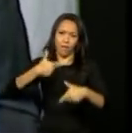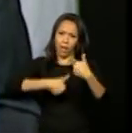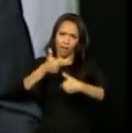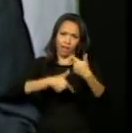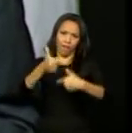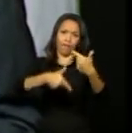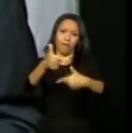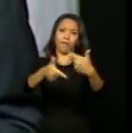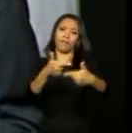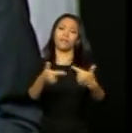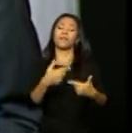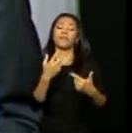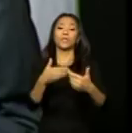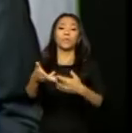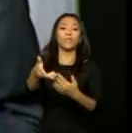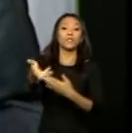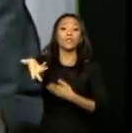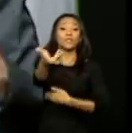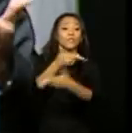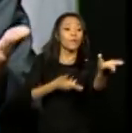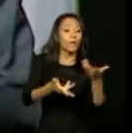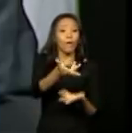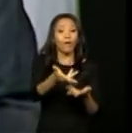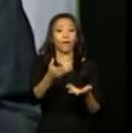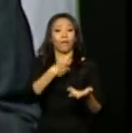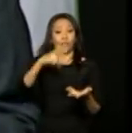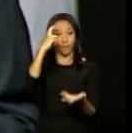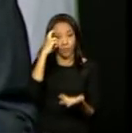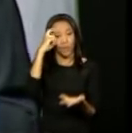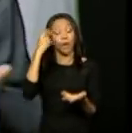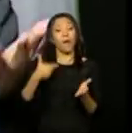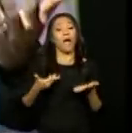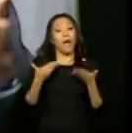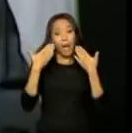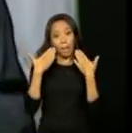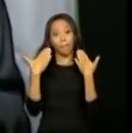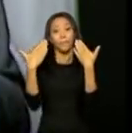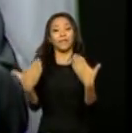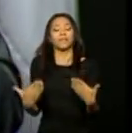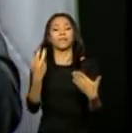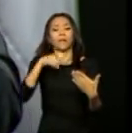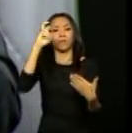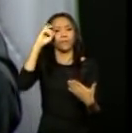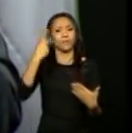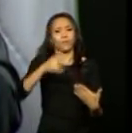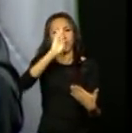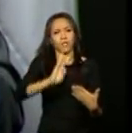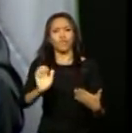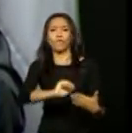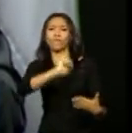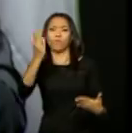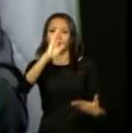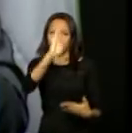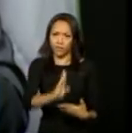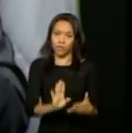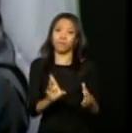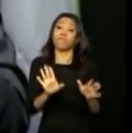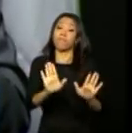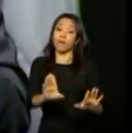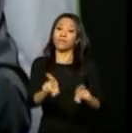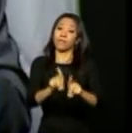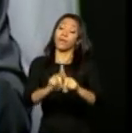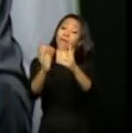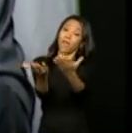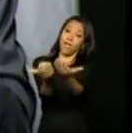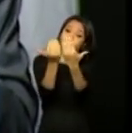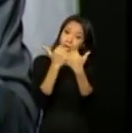uma diplomacia cultural, onde não é só apresentar a cultura brasileira no exterior, mas é também receber com muito